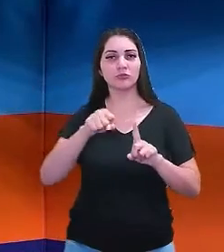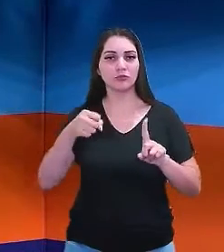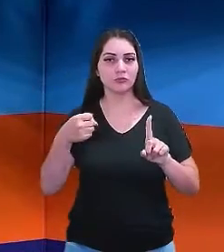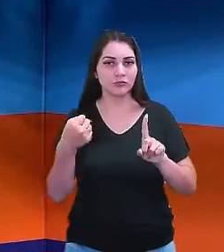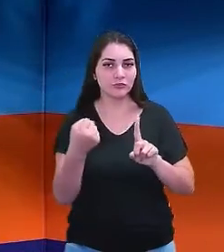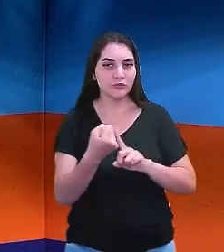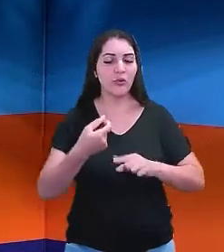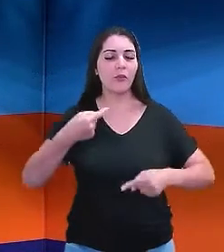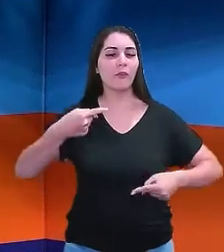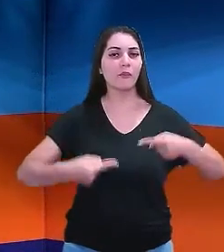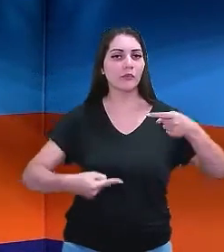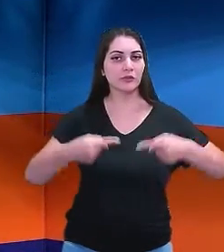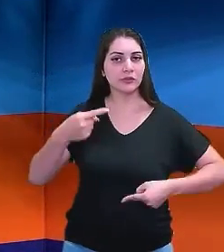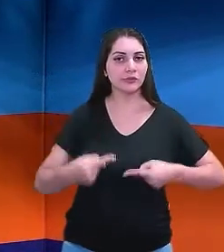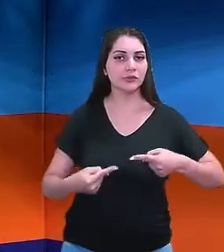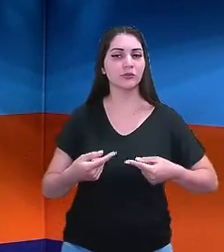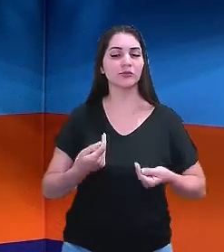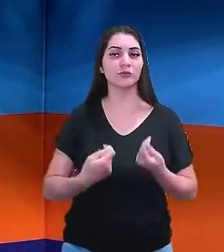sociais, políticos,